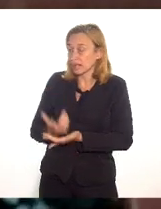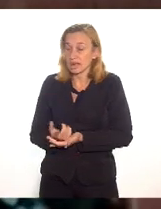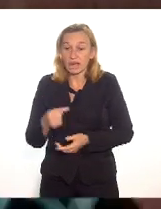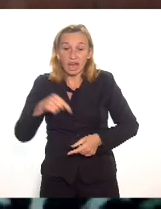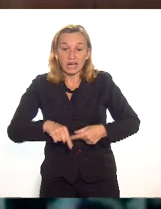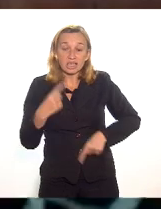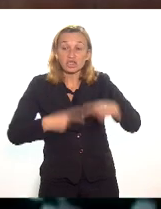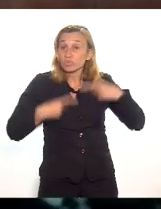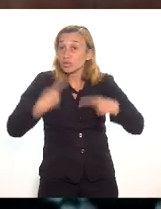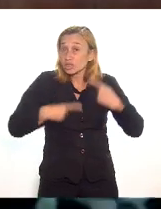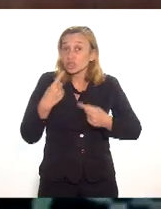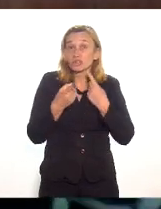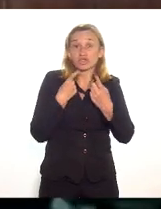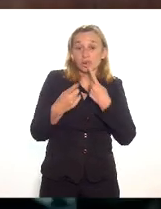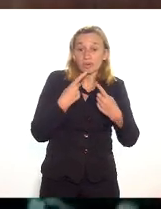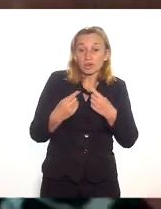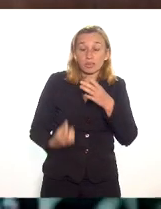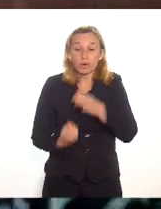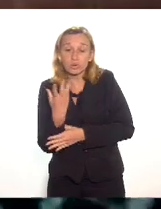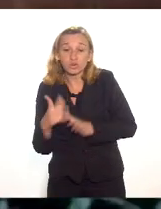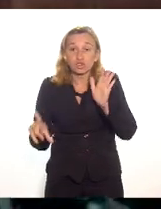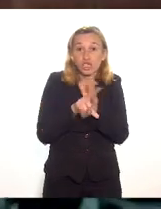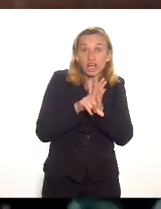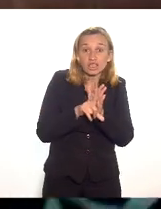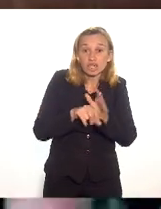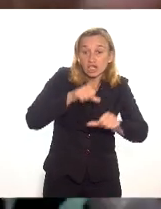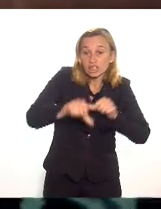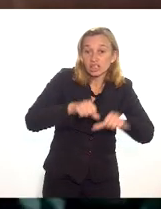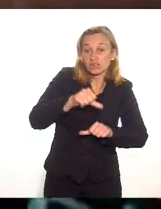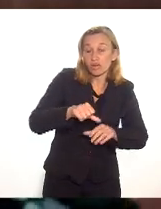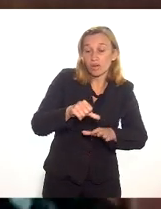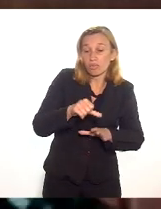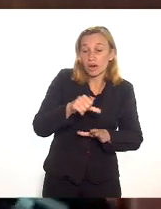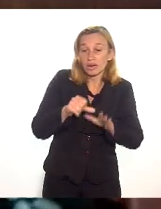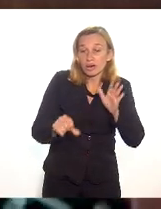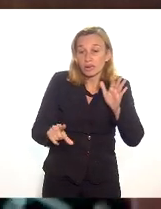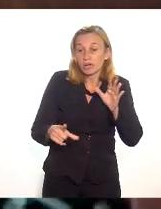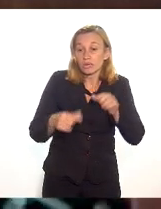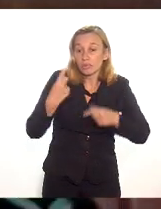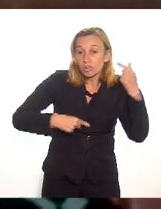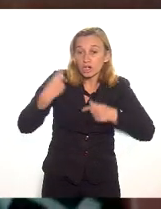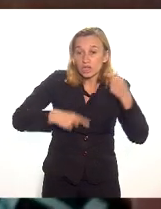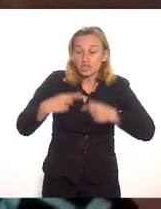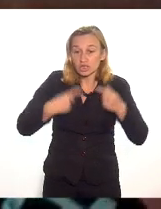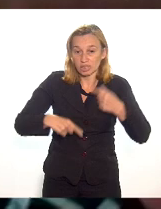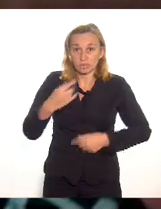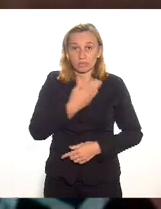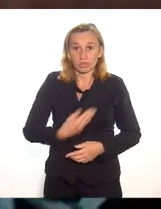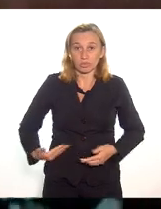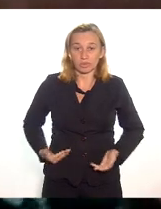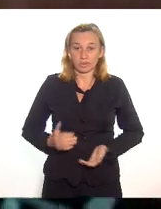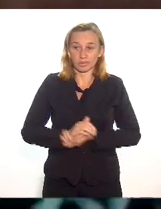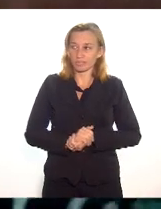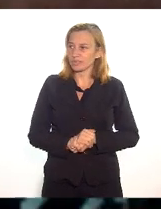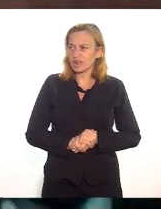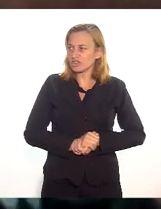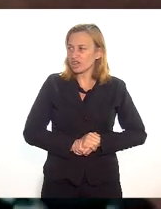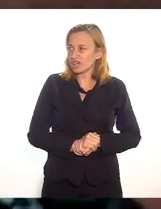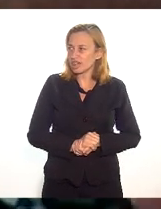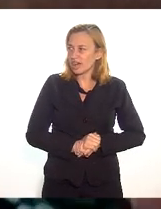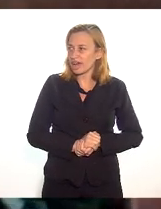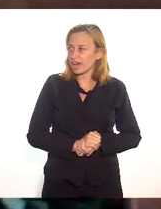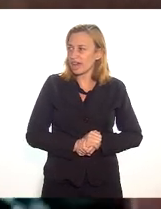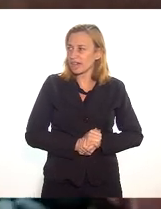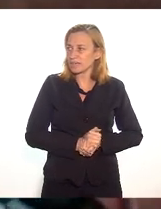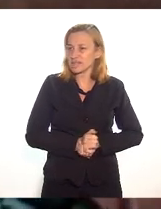os debates, porque a gente produz leis que vão se transformar em política pública, gente. E esse é um debate que tem que ser